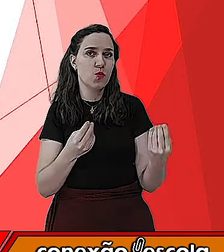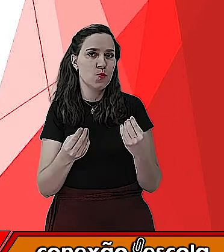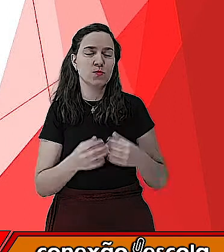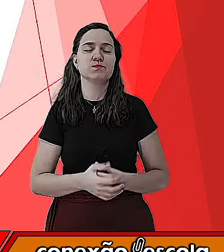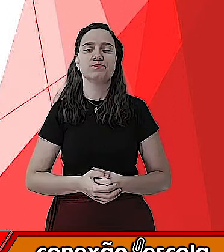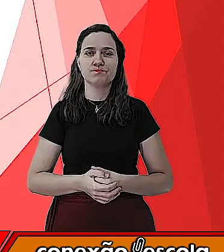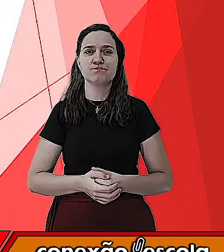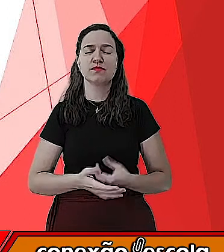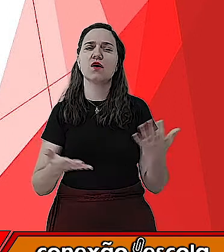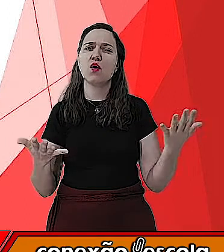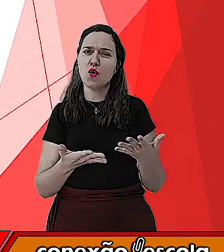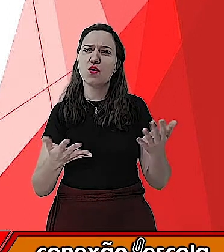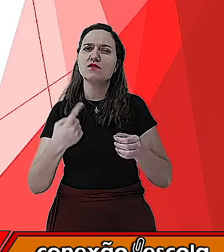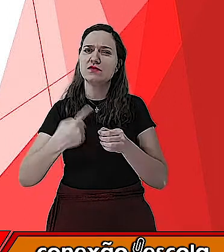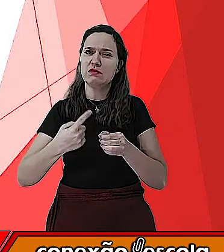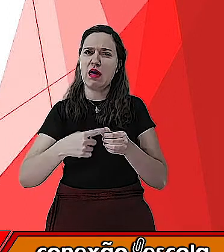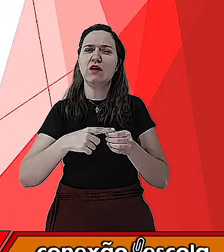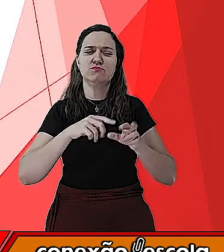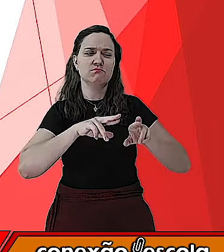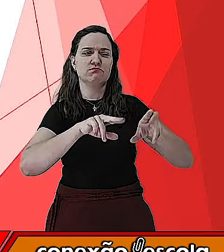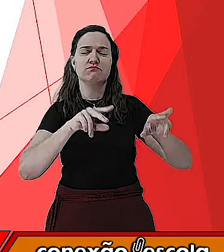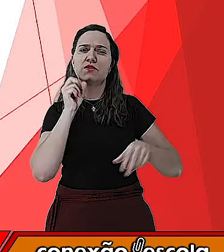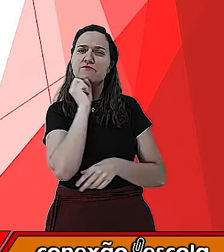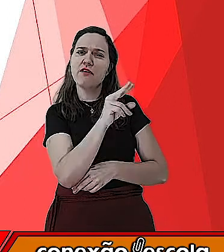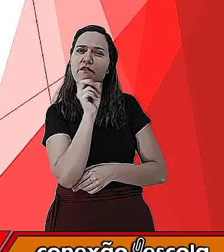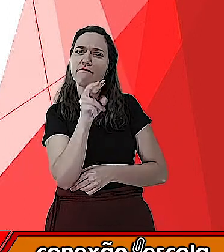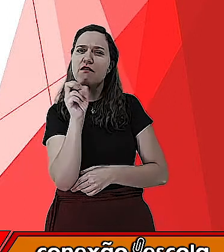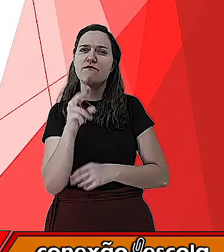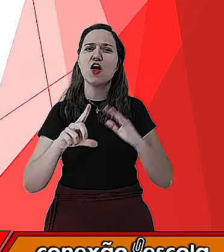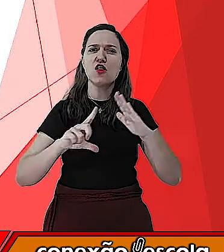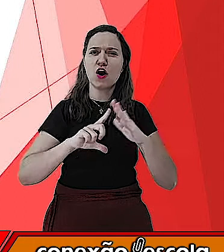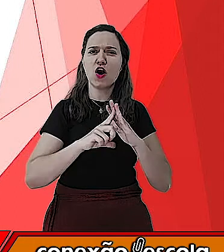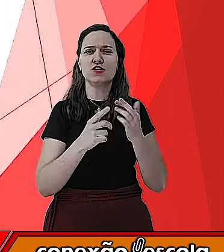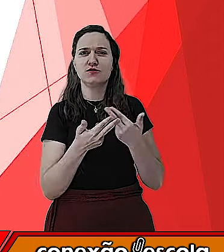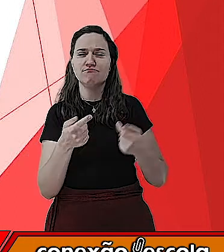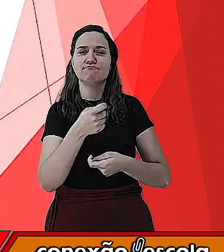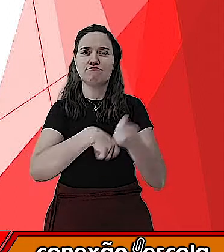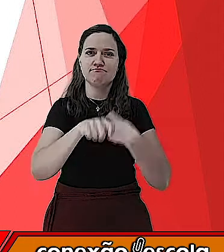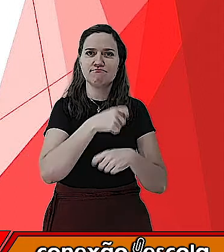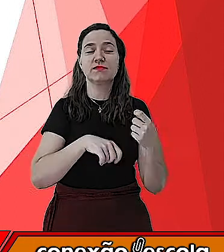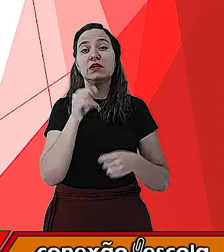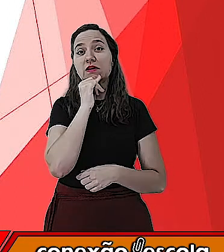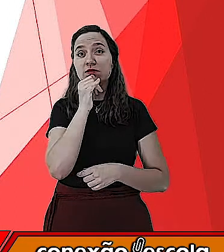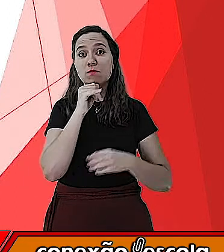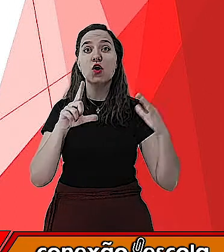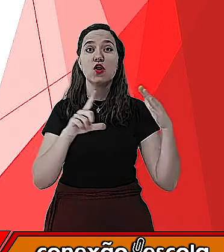Hoje, nas cidades, há inúmeros estabelecimentos comerciais, como